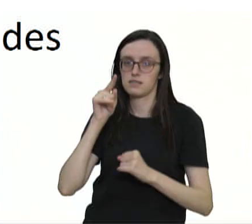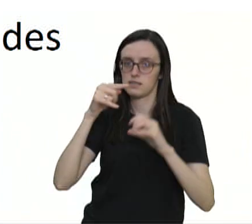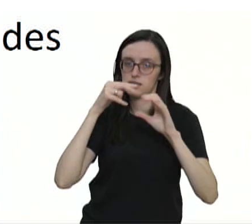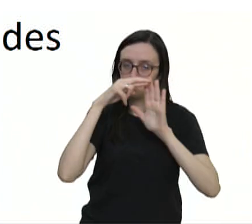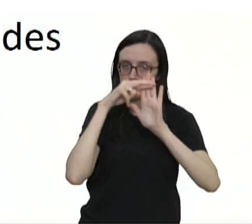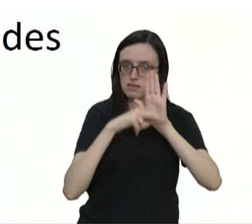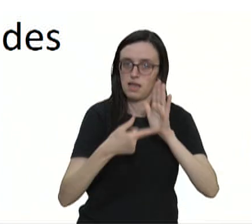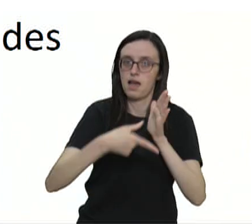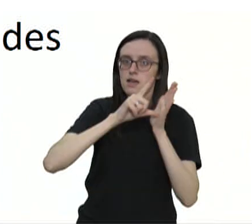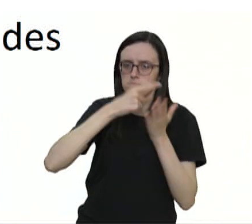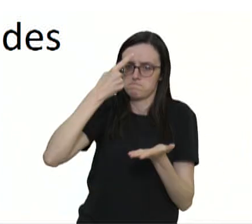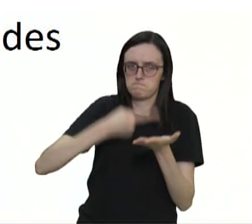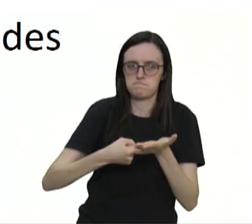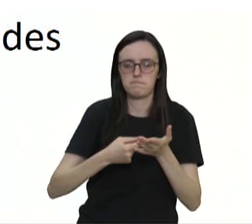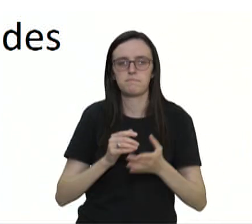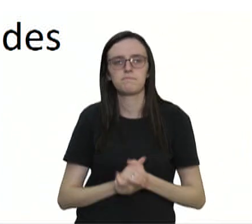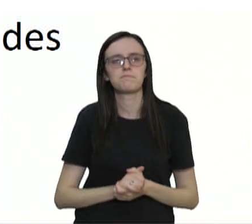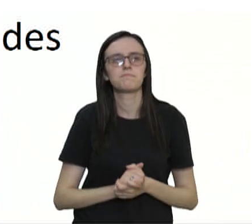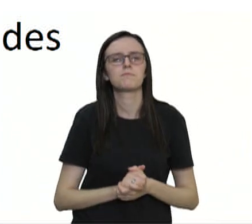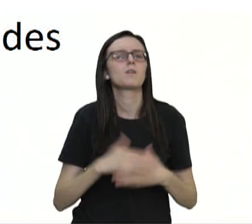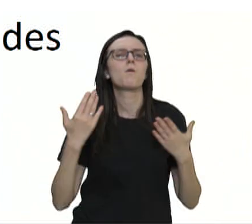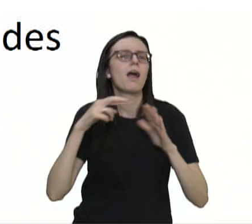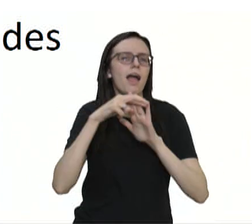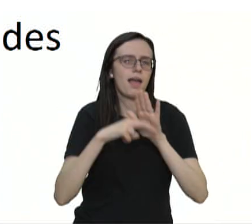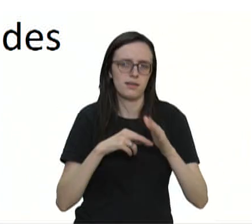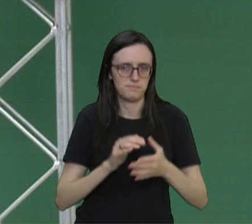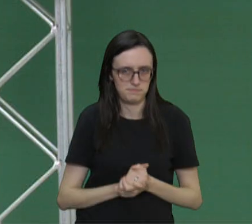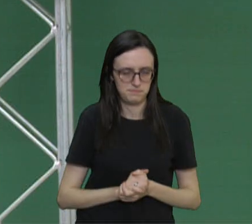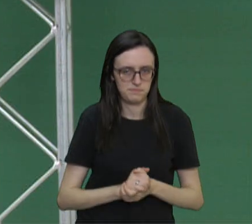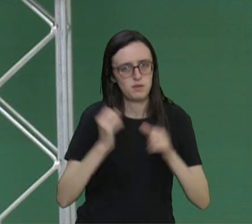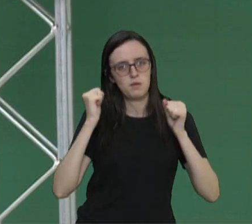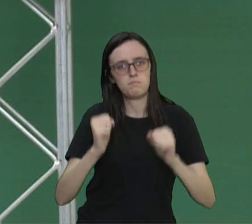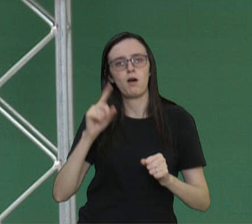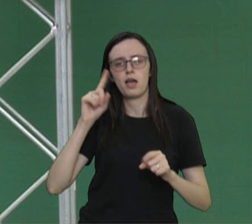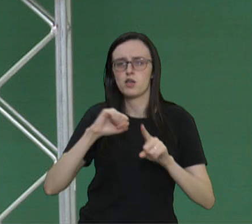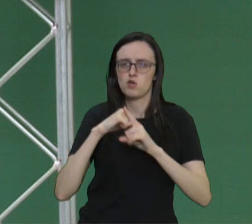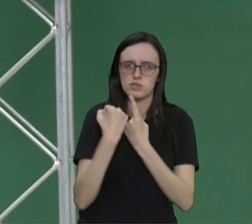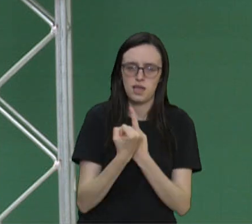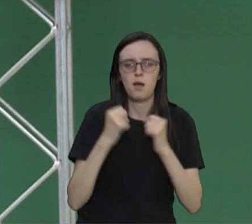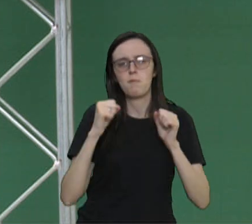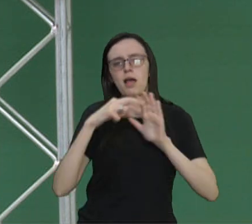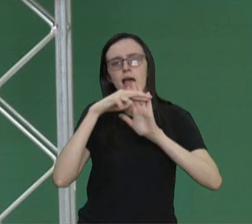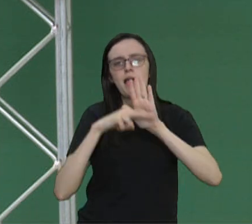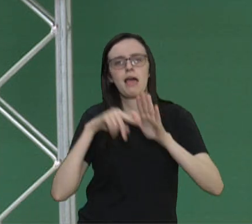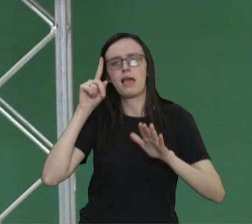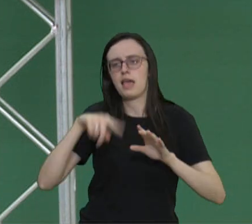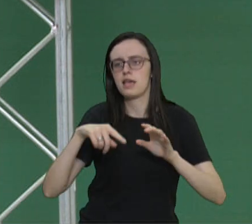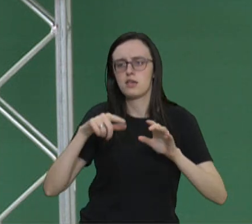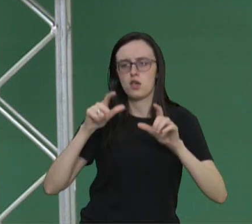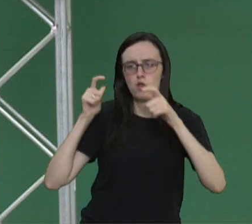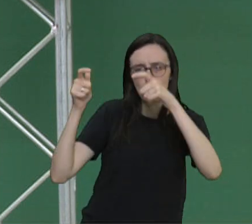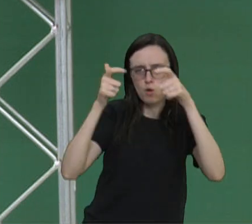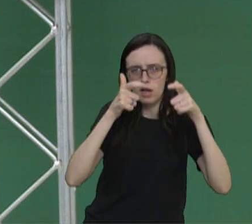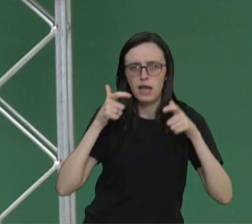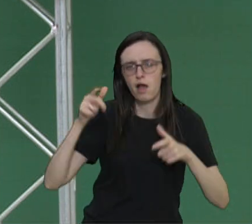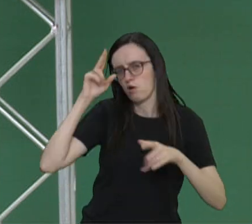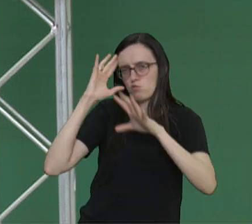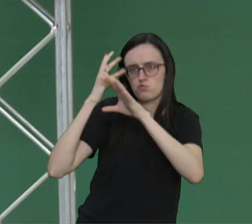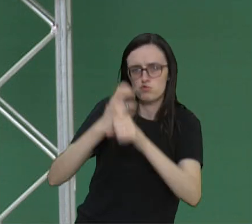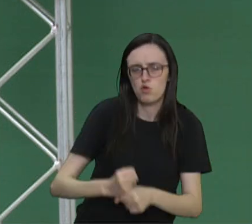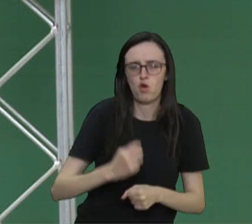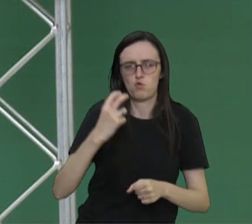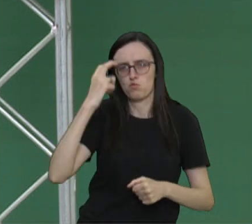critérios estabelecidos. Quais são esses critérios? Podem ser critérios sociais, podem ser critérios físicos,